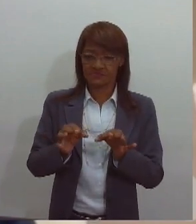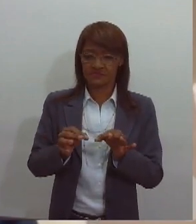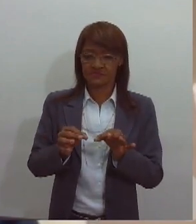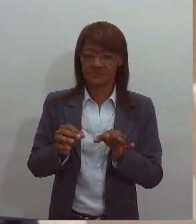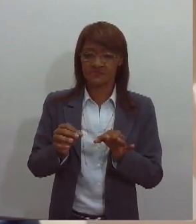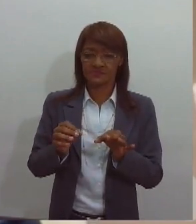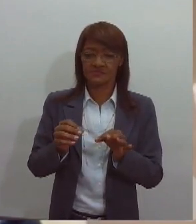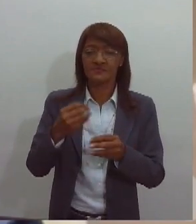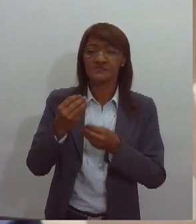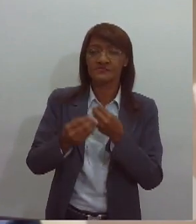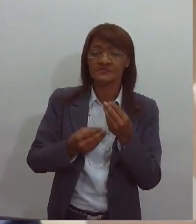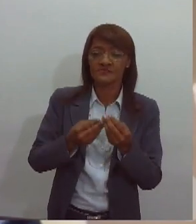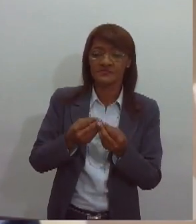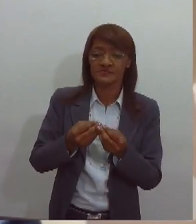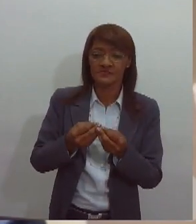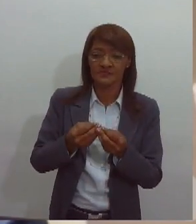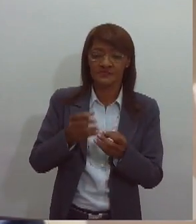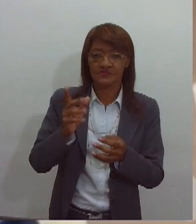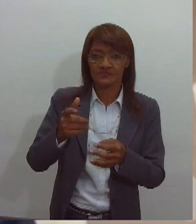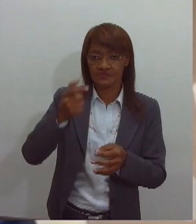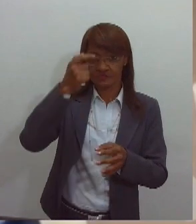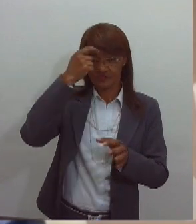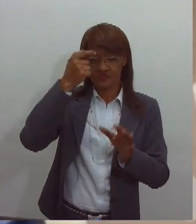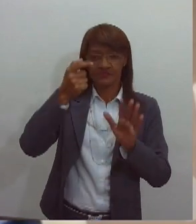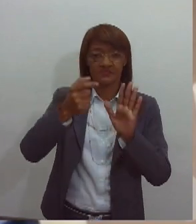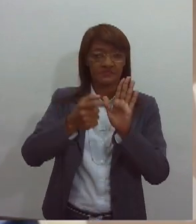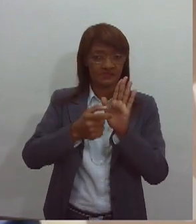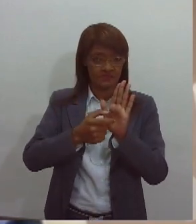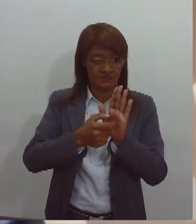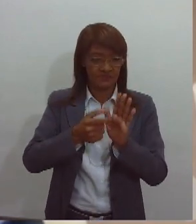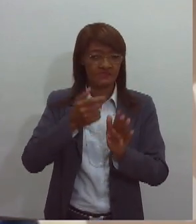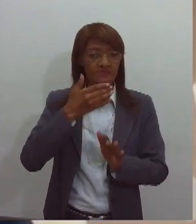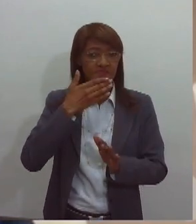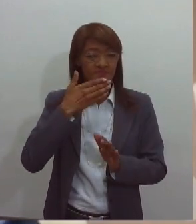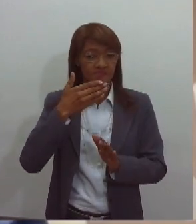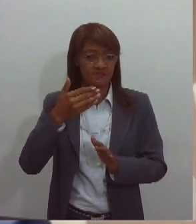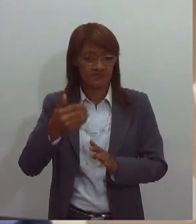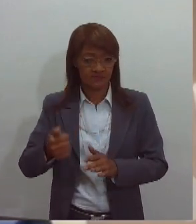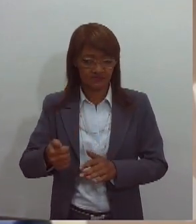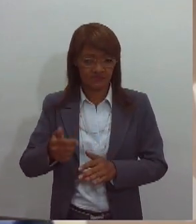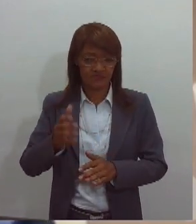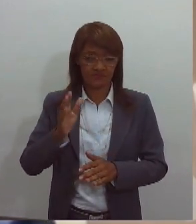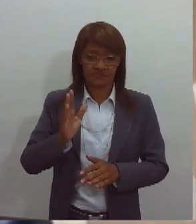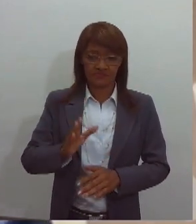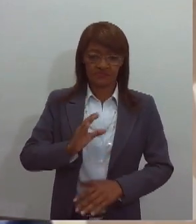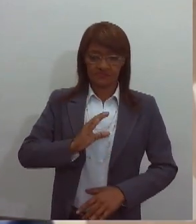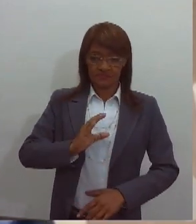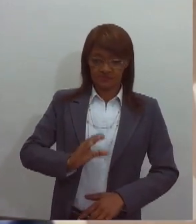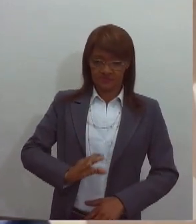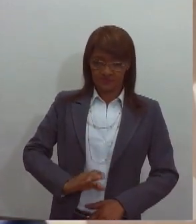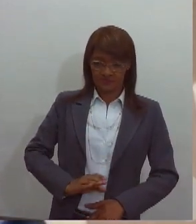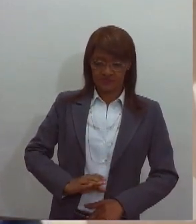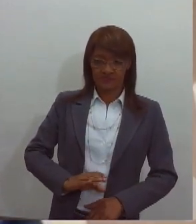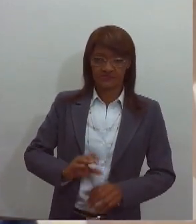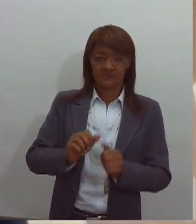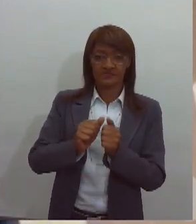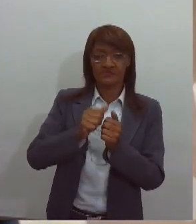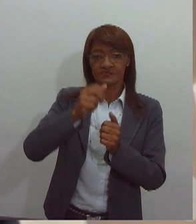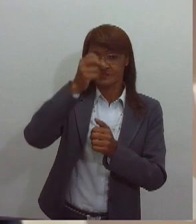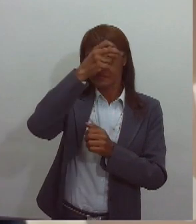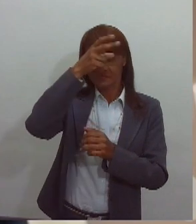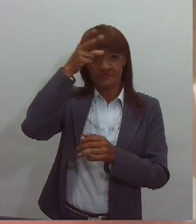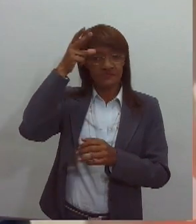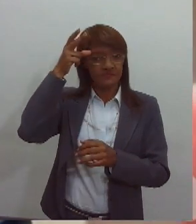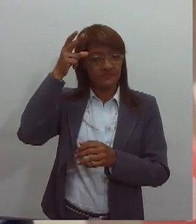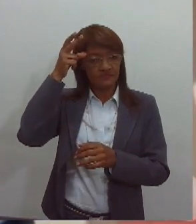da inteligência artificial para melhorar a relação do seu cidadão com a prefeitura. Né? Para isso, a gente precisa pensar